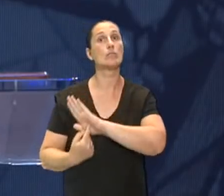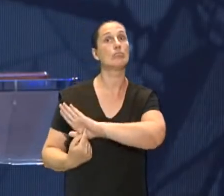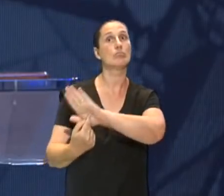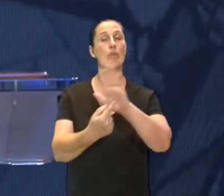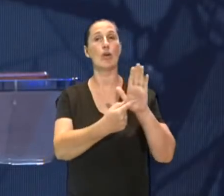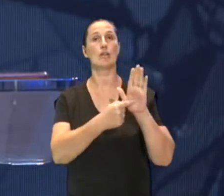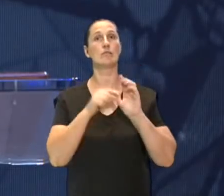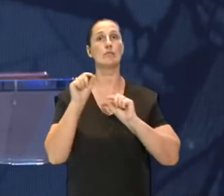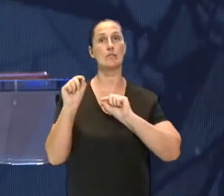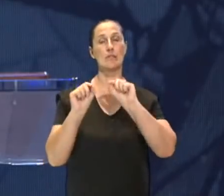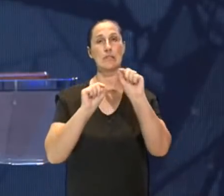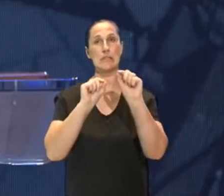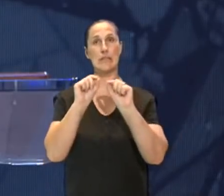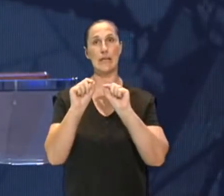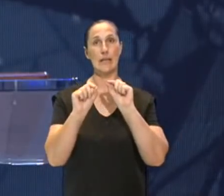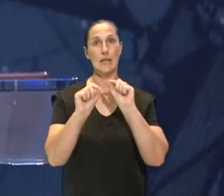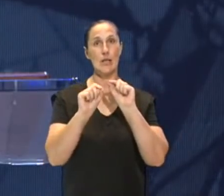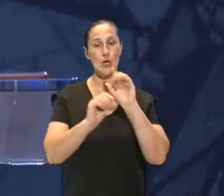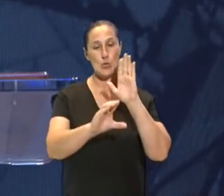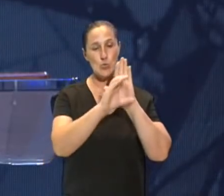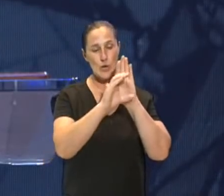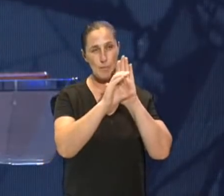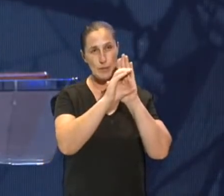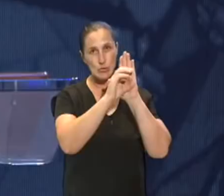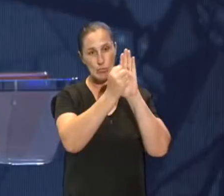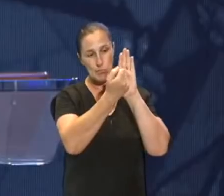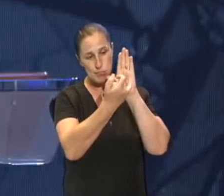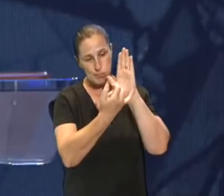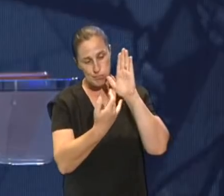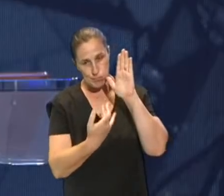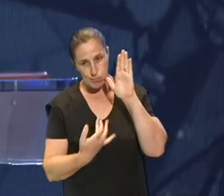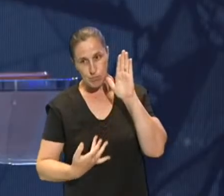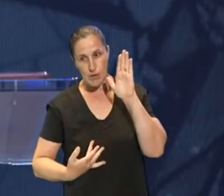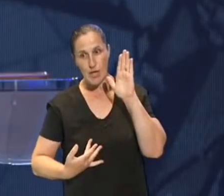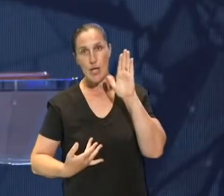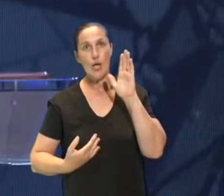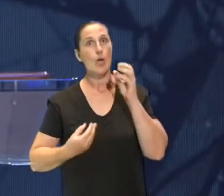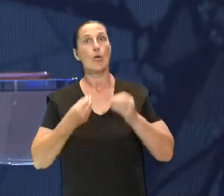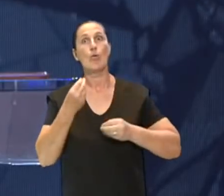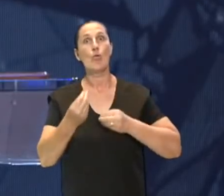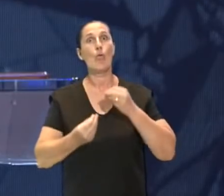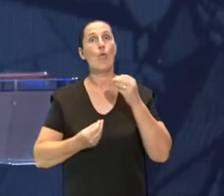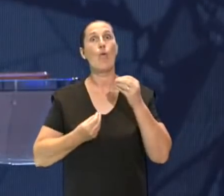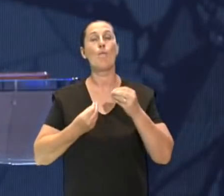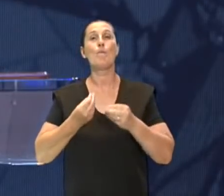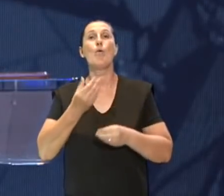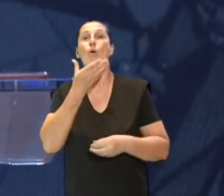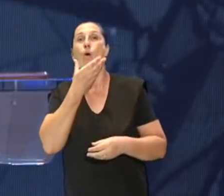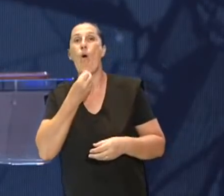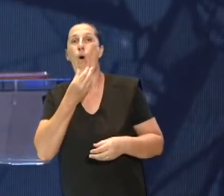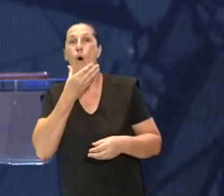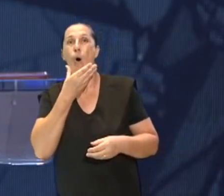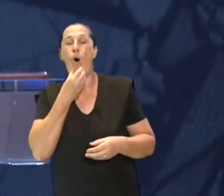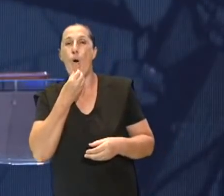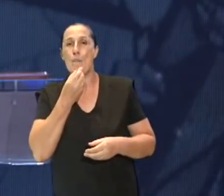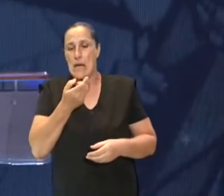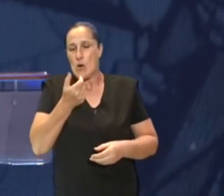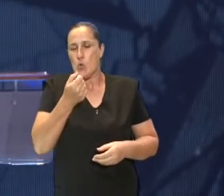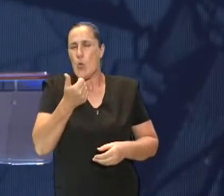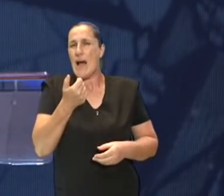no bojo de todo esse capítulo a luta de um homem que se vê na finitude da